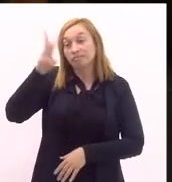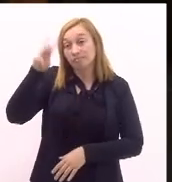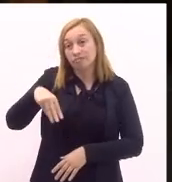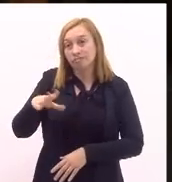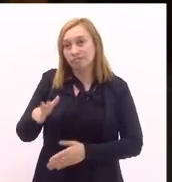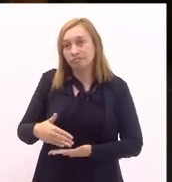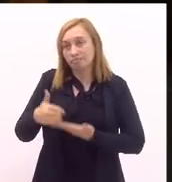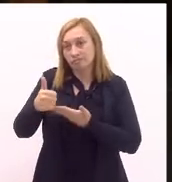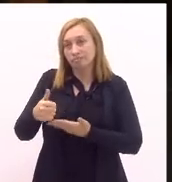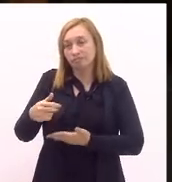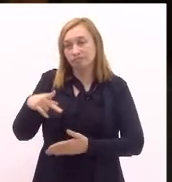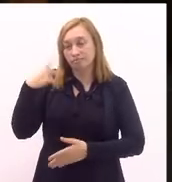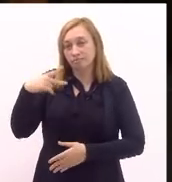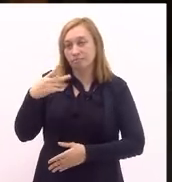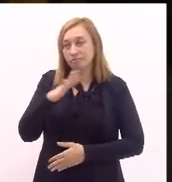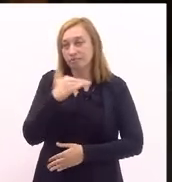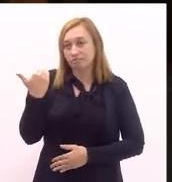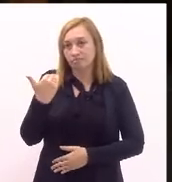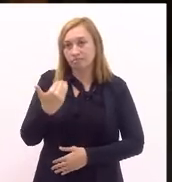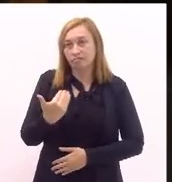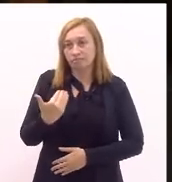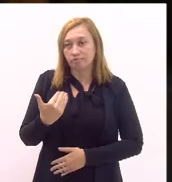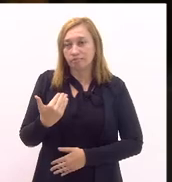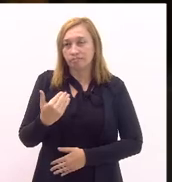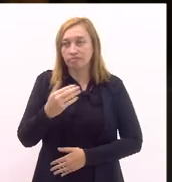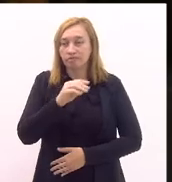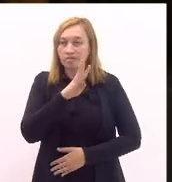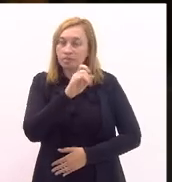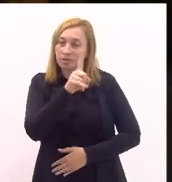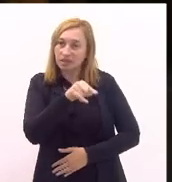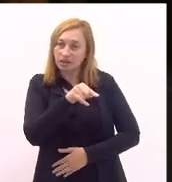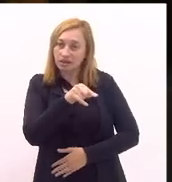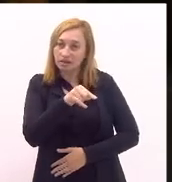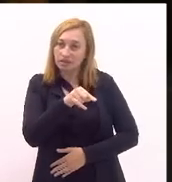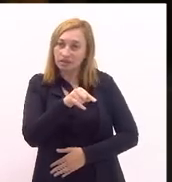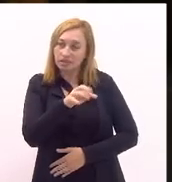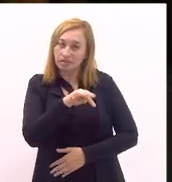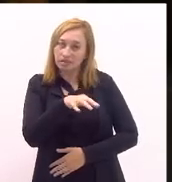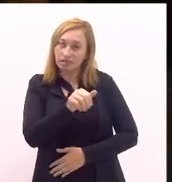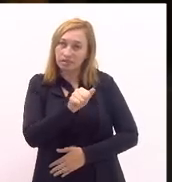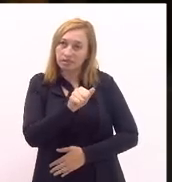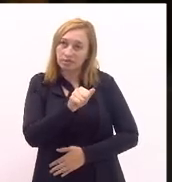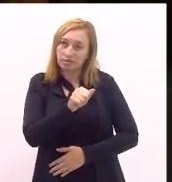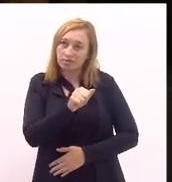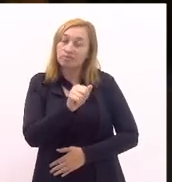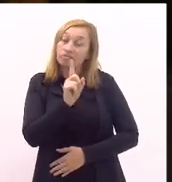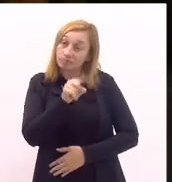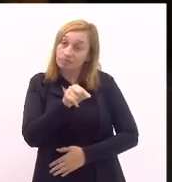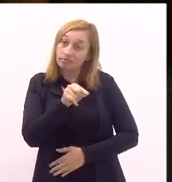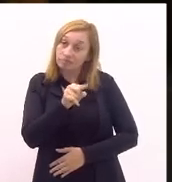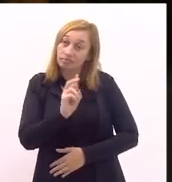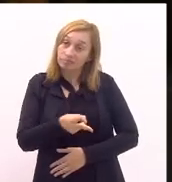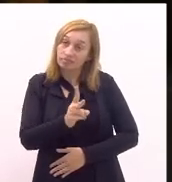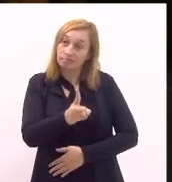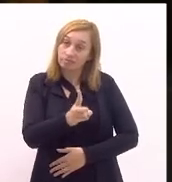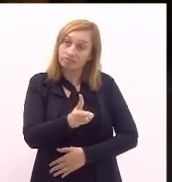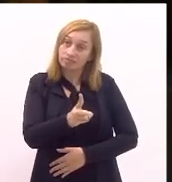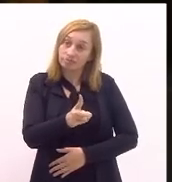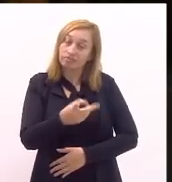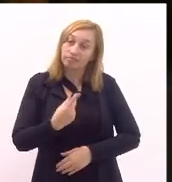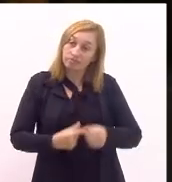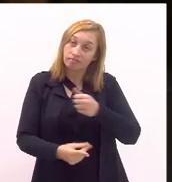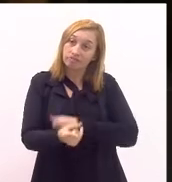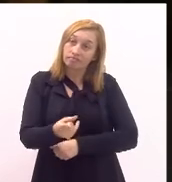generosidade na política morre Oi e a Benedita da Silva meus caros e minhas caras já é e sempre será